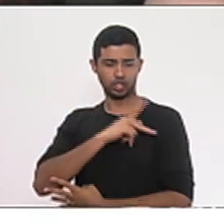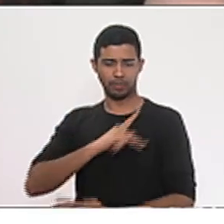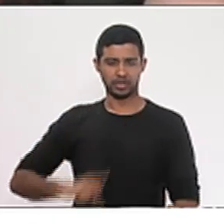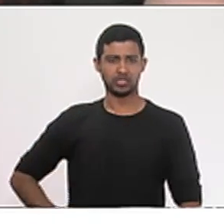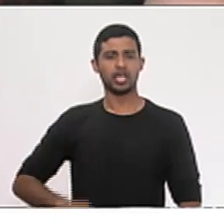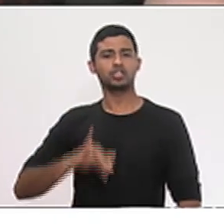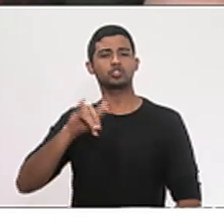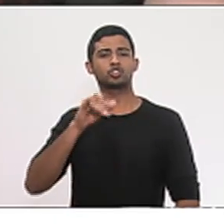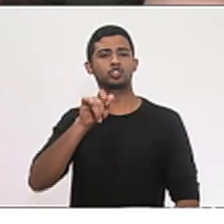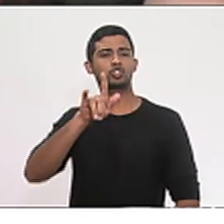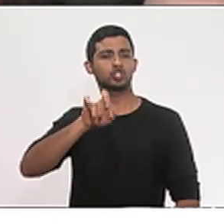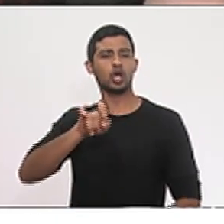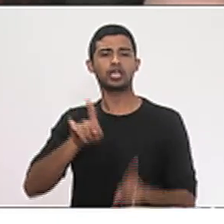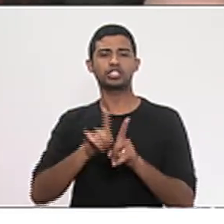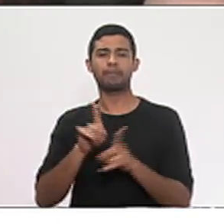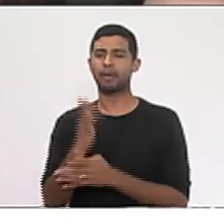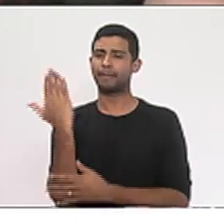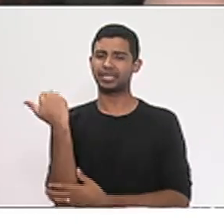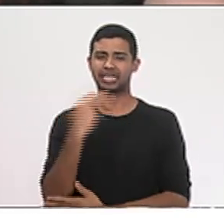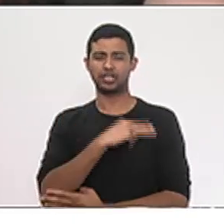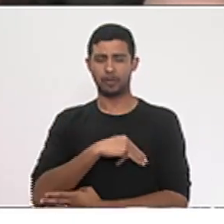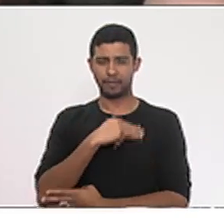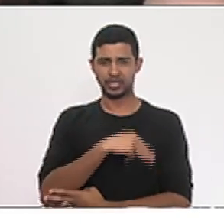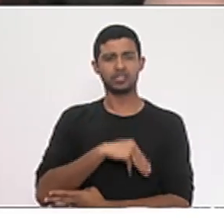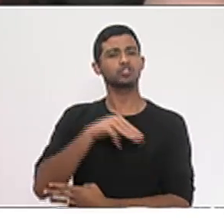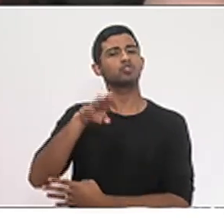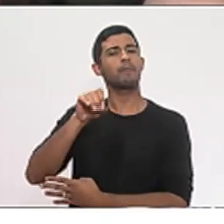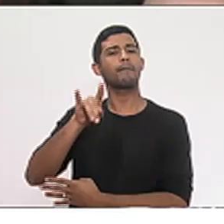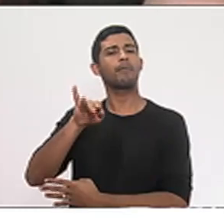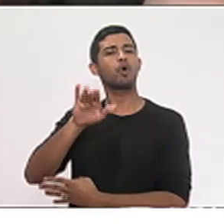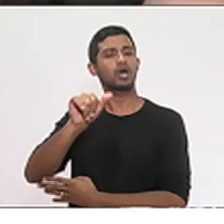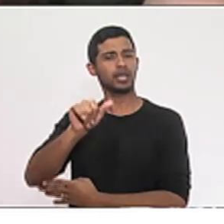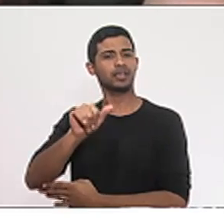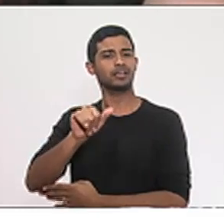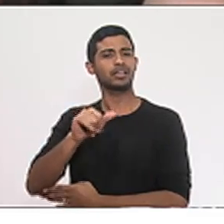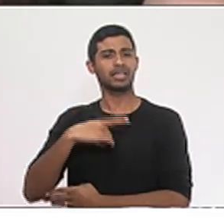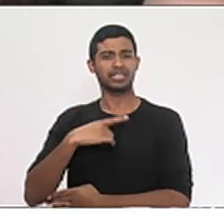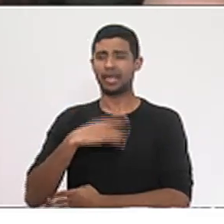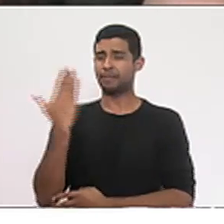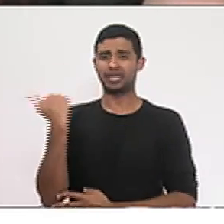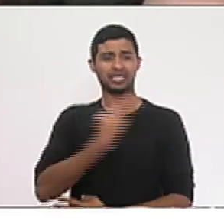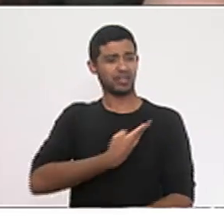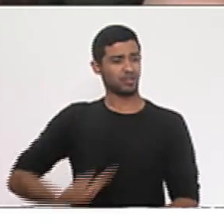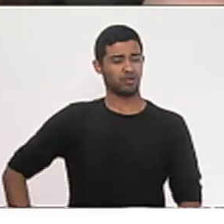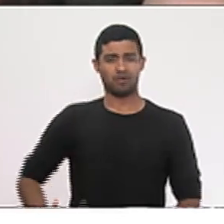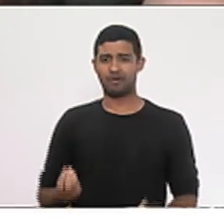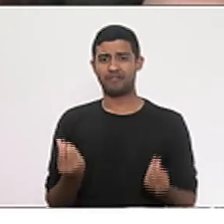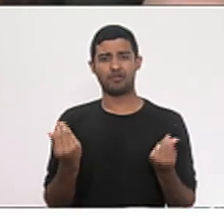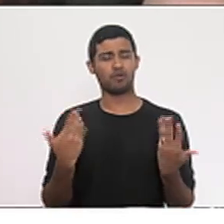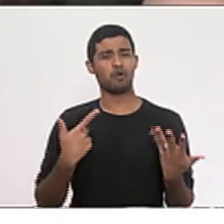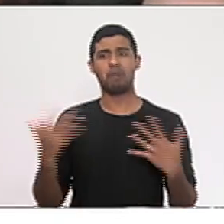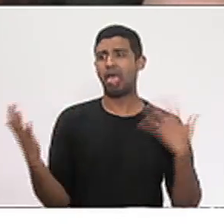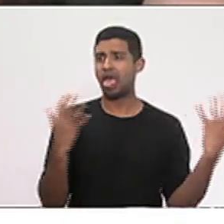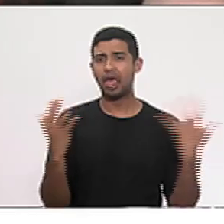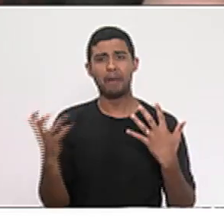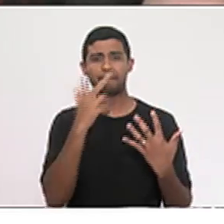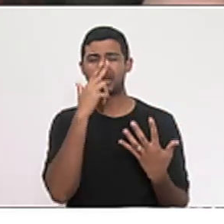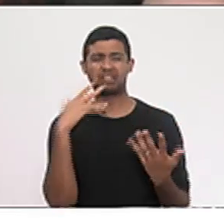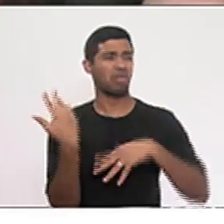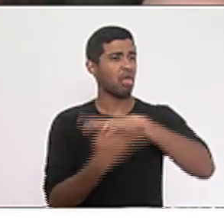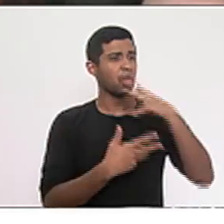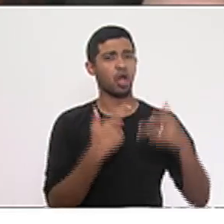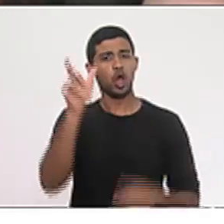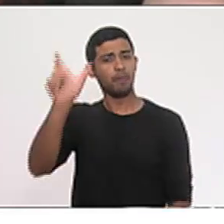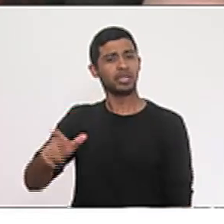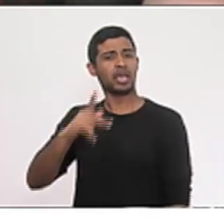aqui enfrentamos o ex-ministro Moreira Franco, aqui enfrentamos um desgoverno sem bússola, sem rumo, que foi o desgoverno